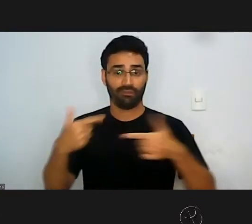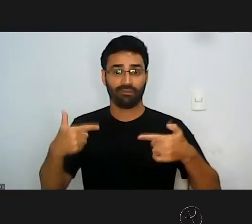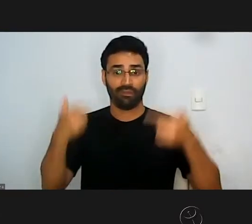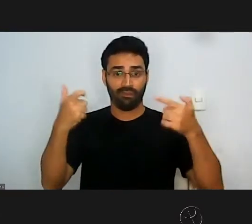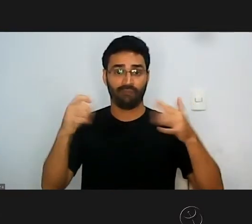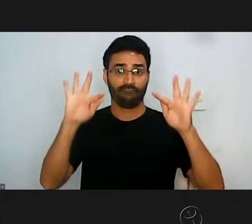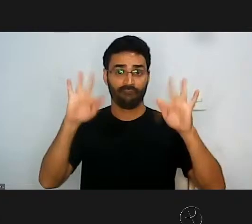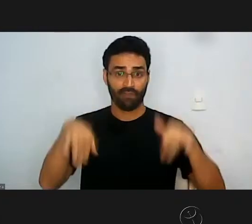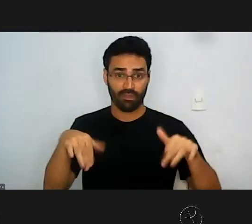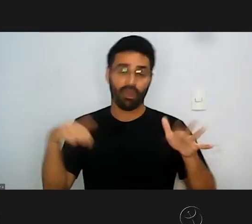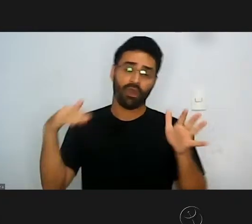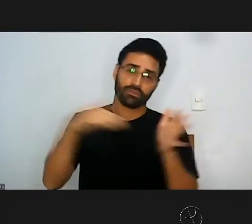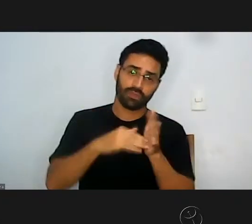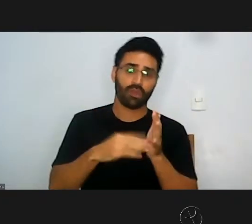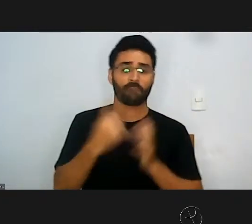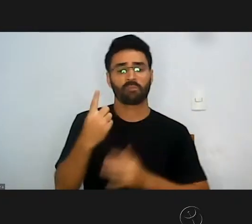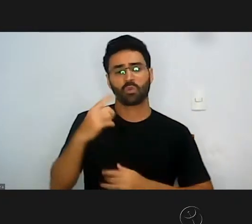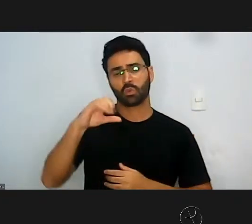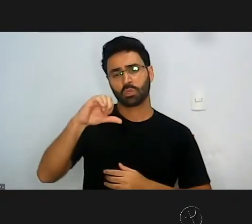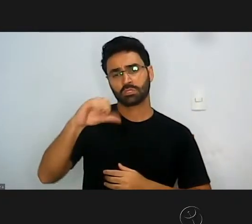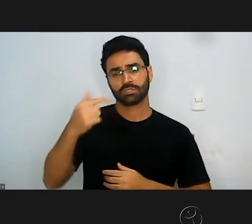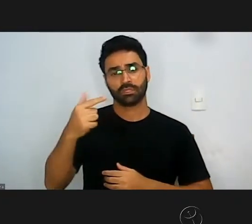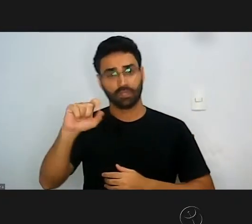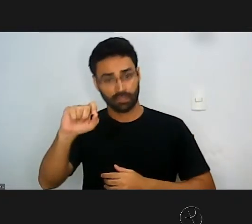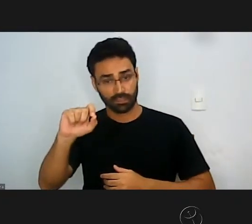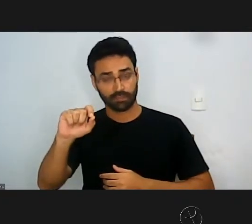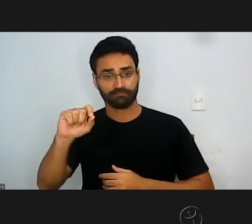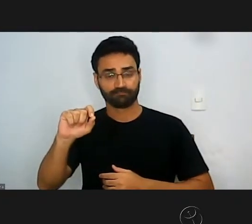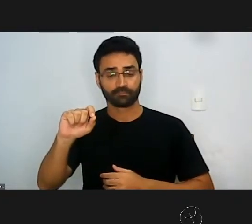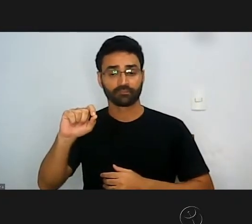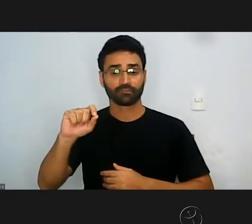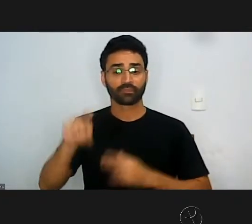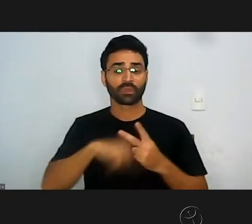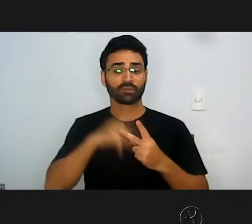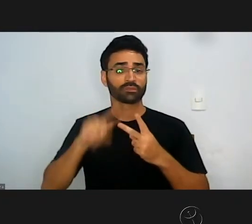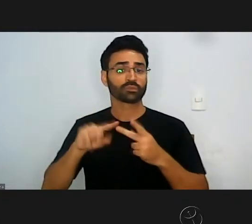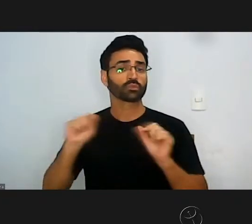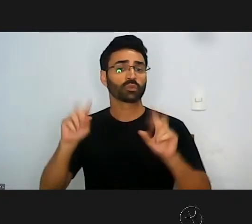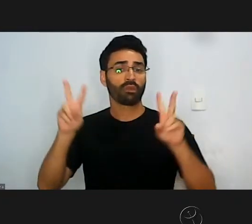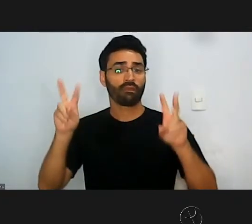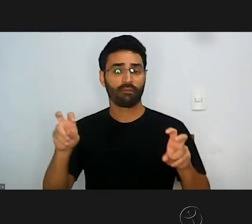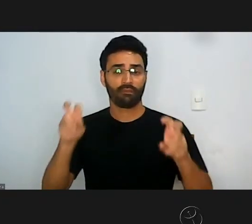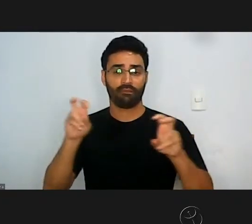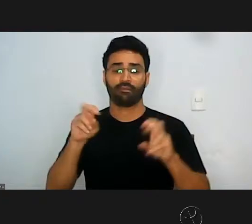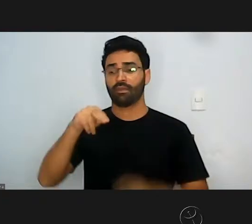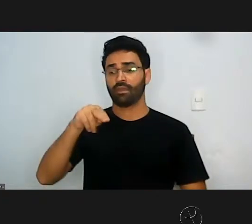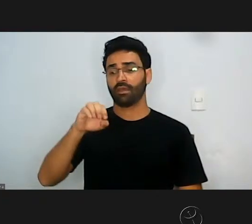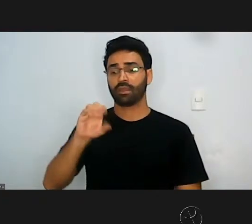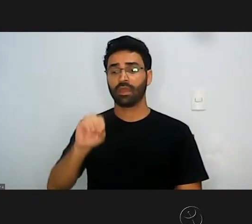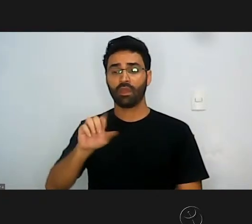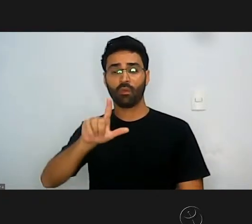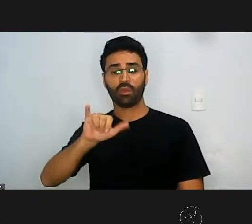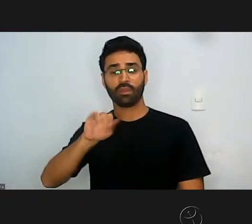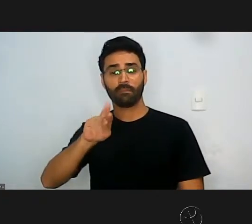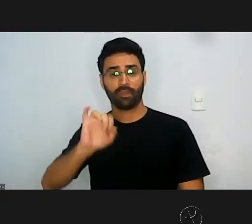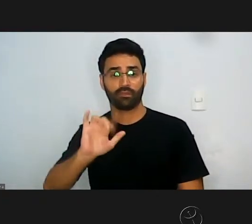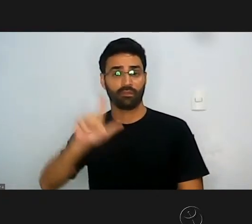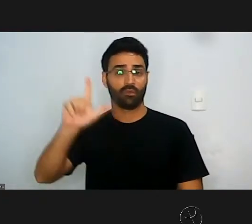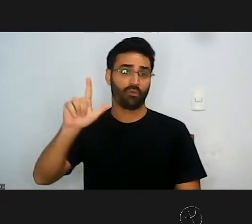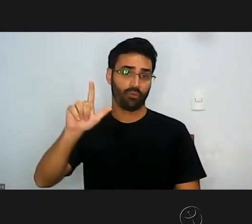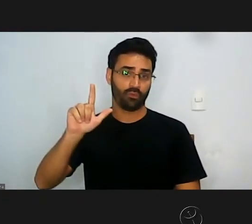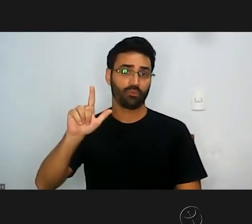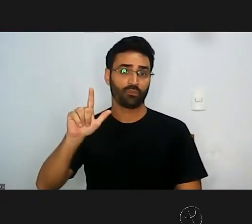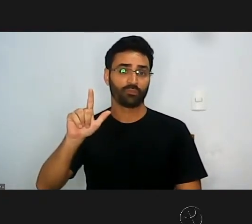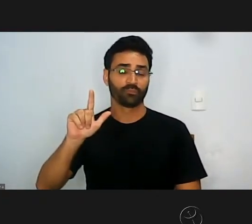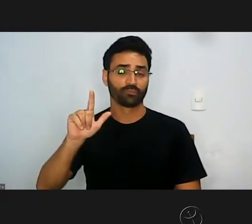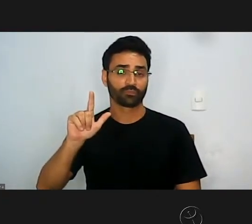70. A segunda foi a era neoliberal, que decolou